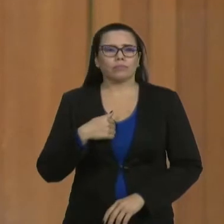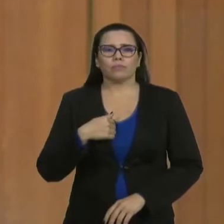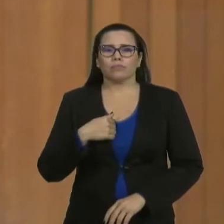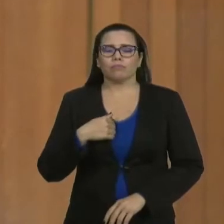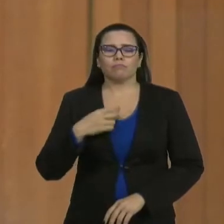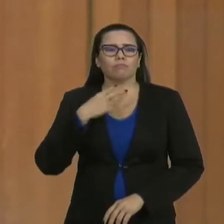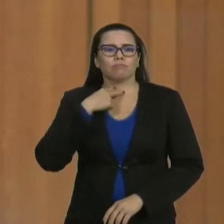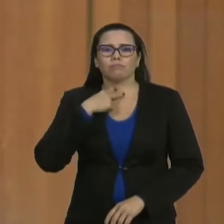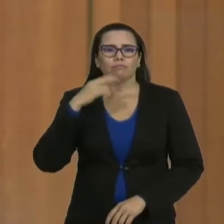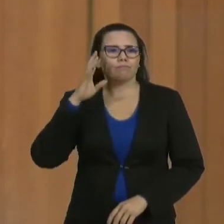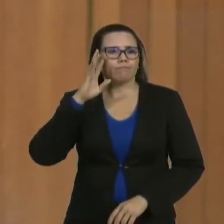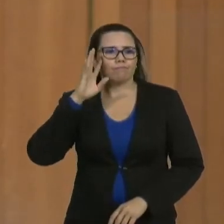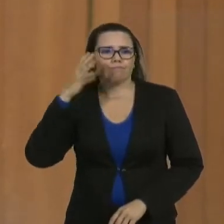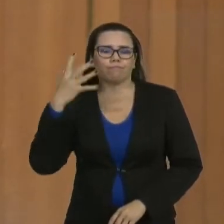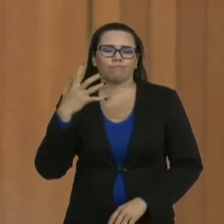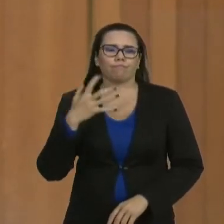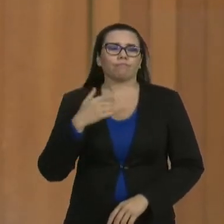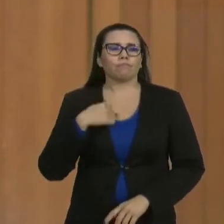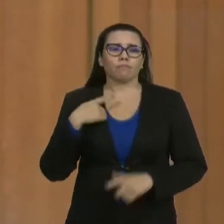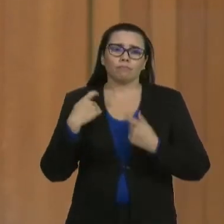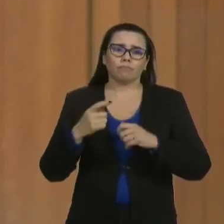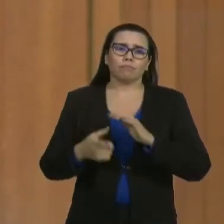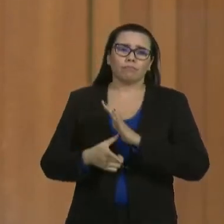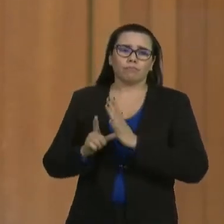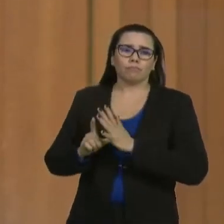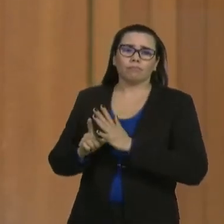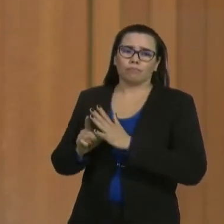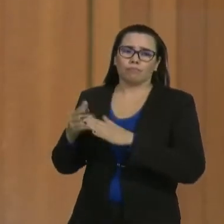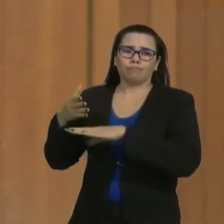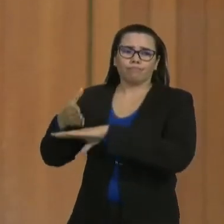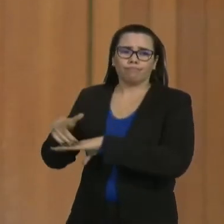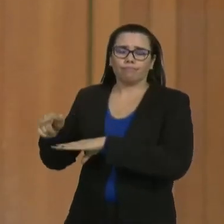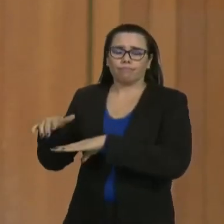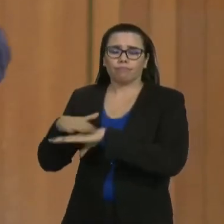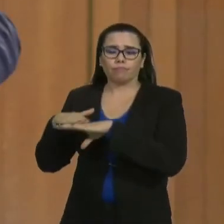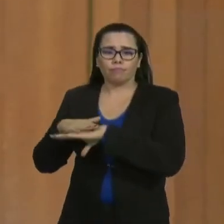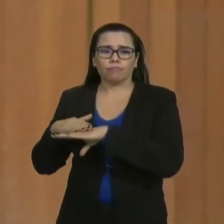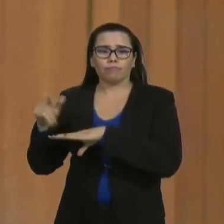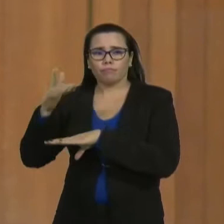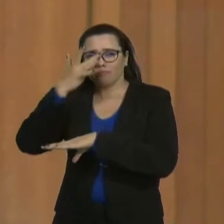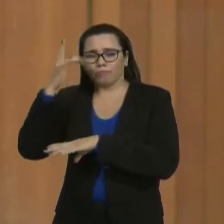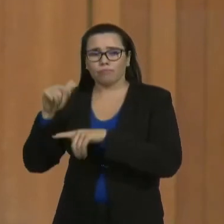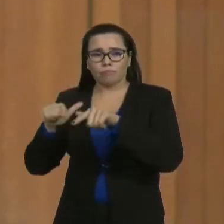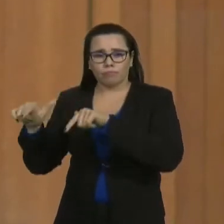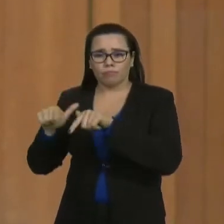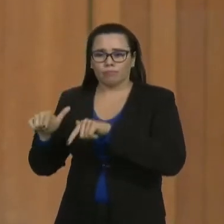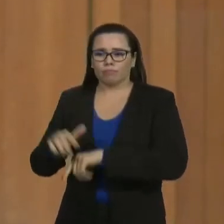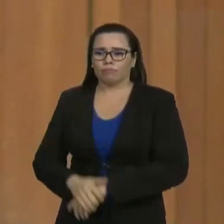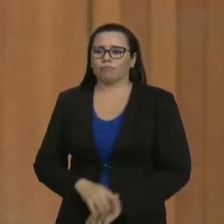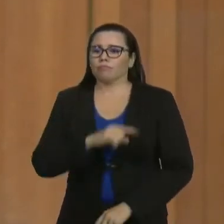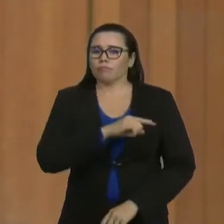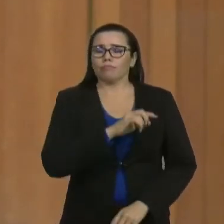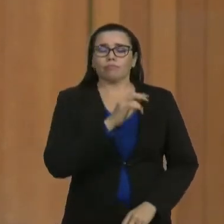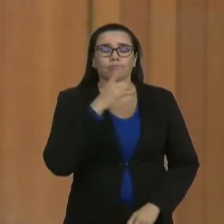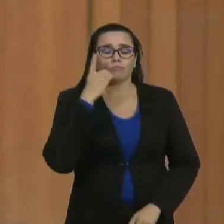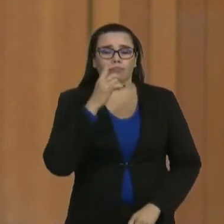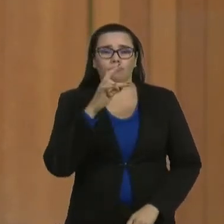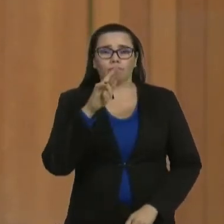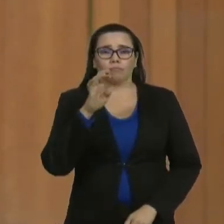servidores, sem o conhecimento deles. Prontamente, deputado Rafael atendeu a nossa solicitação,